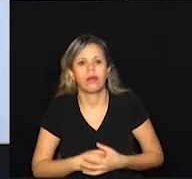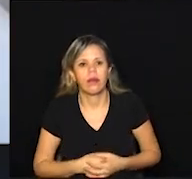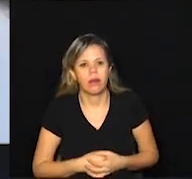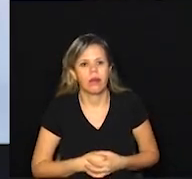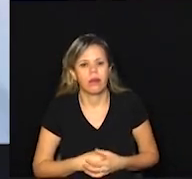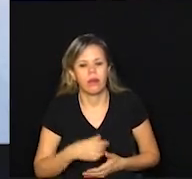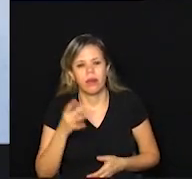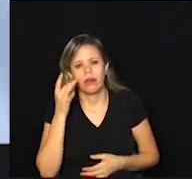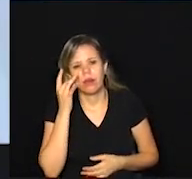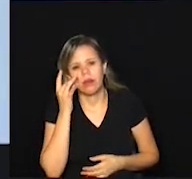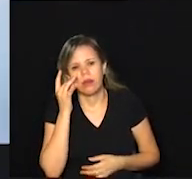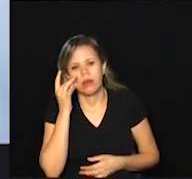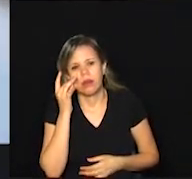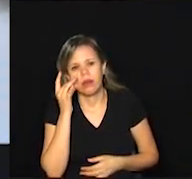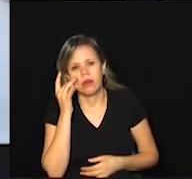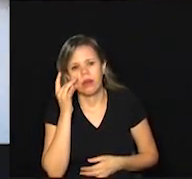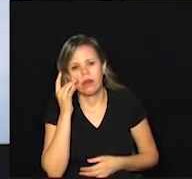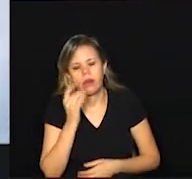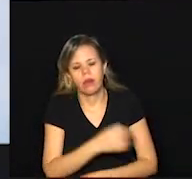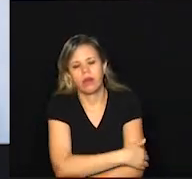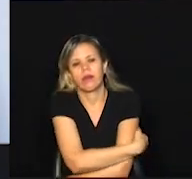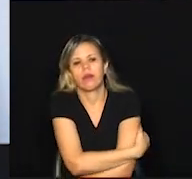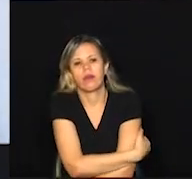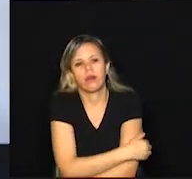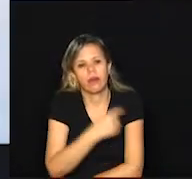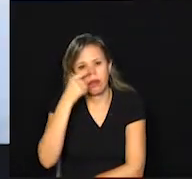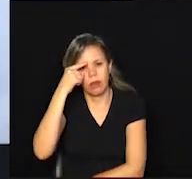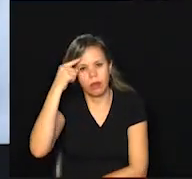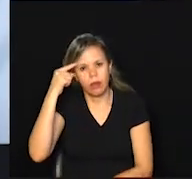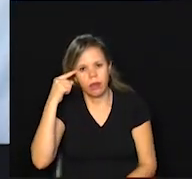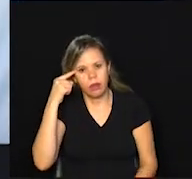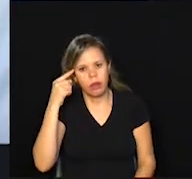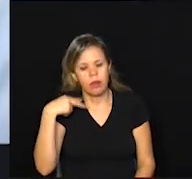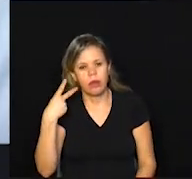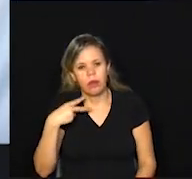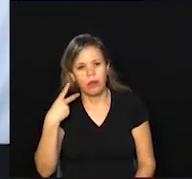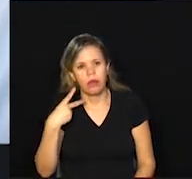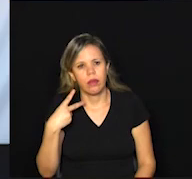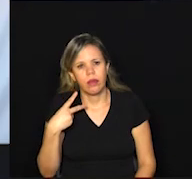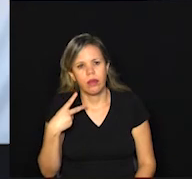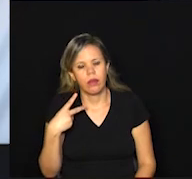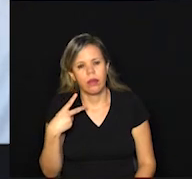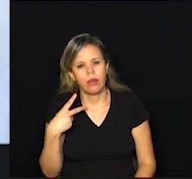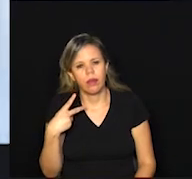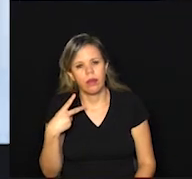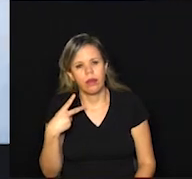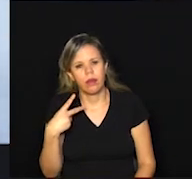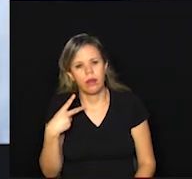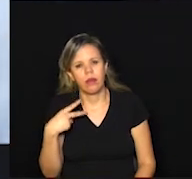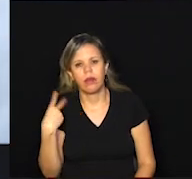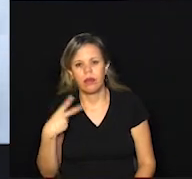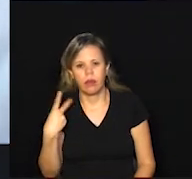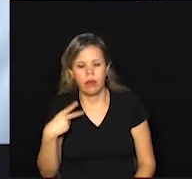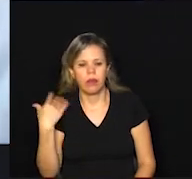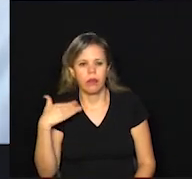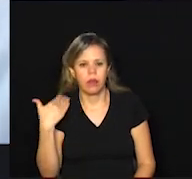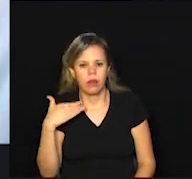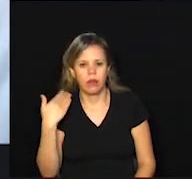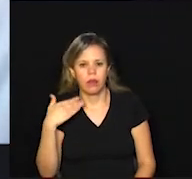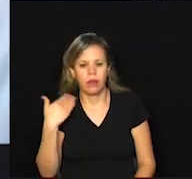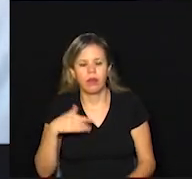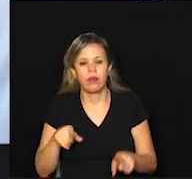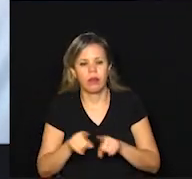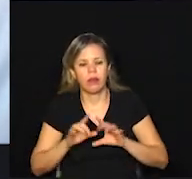presença da Paola e da Mariana Miriam Mariana onde ela